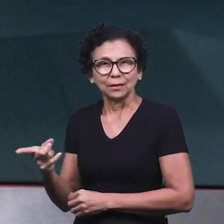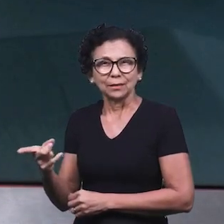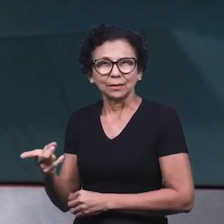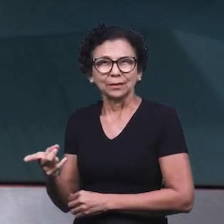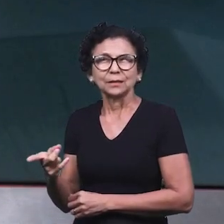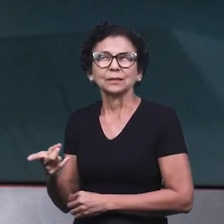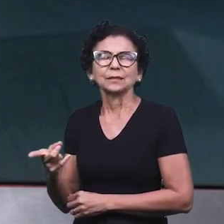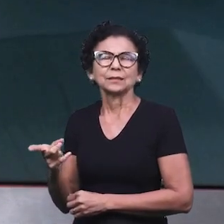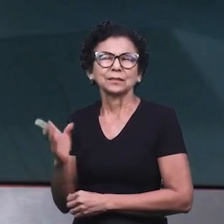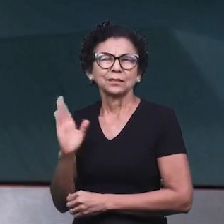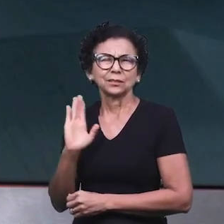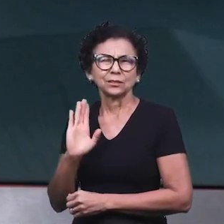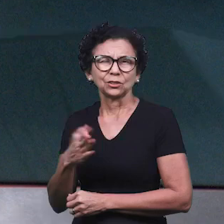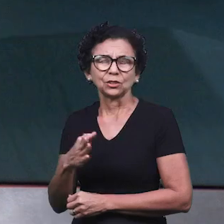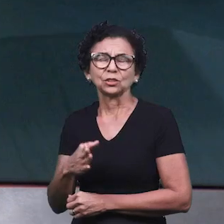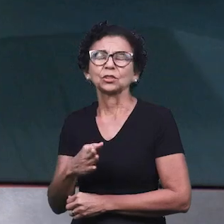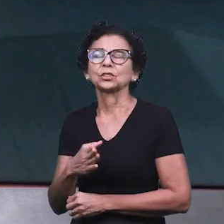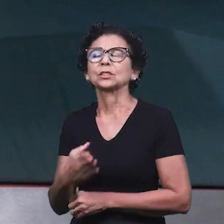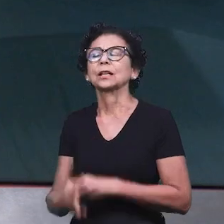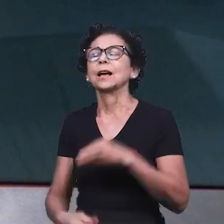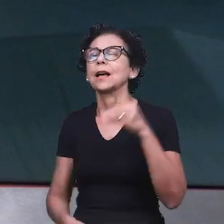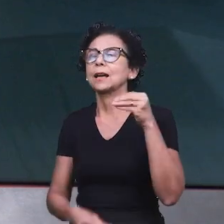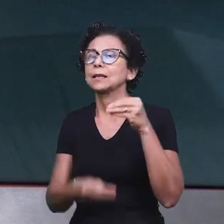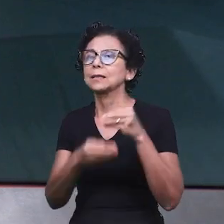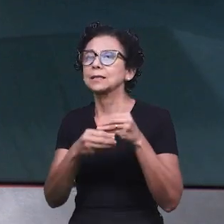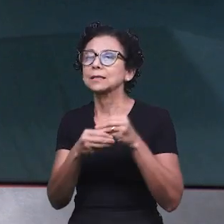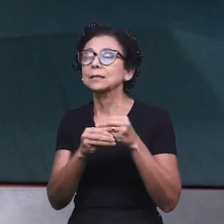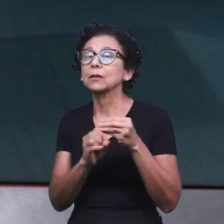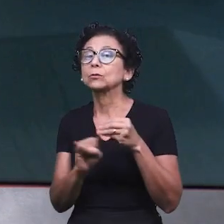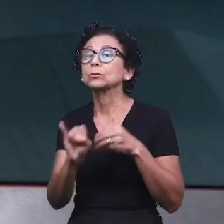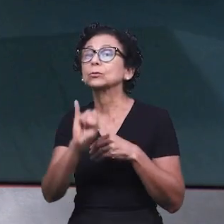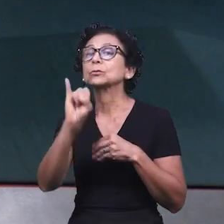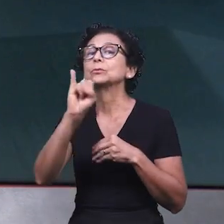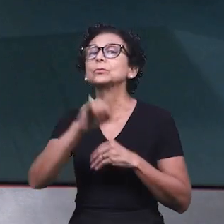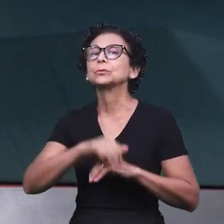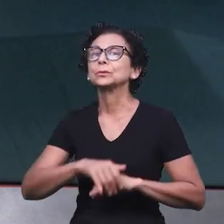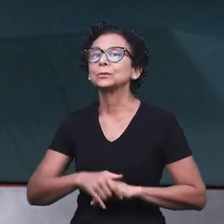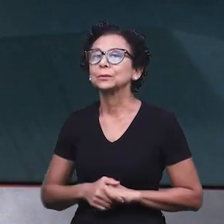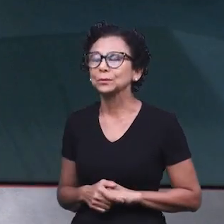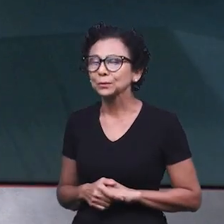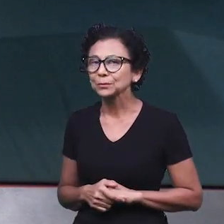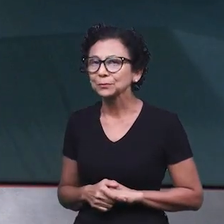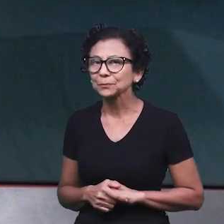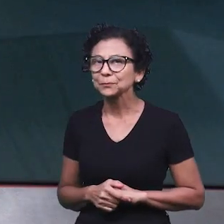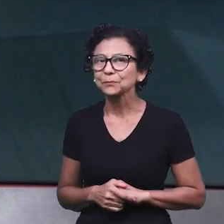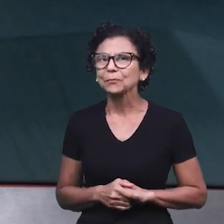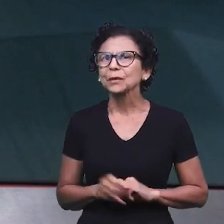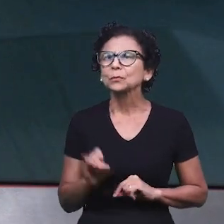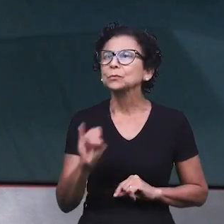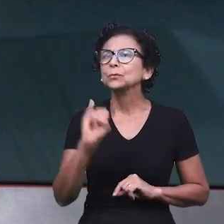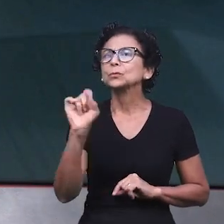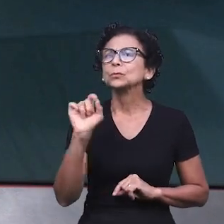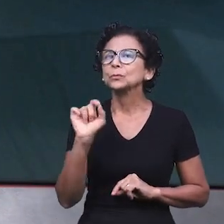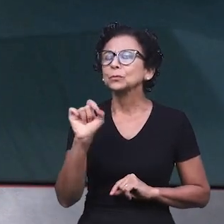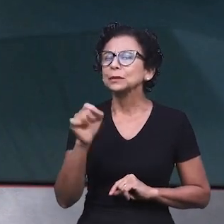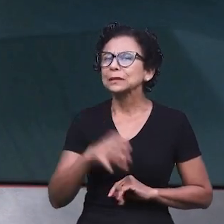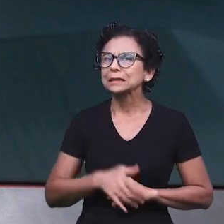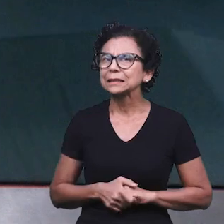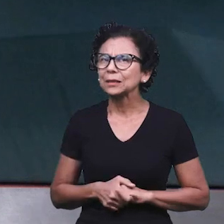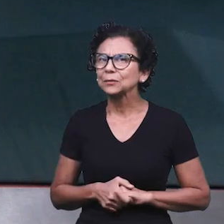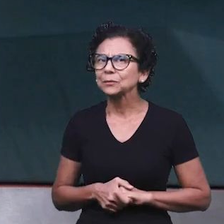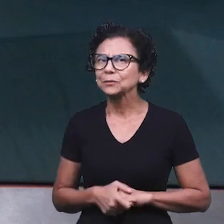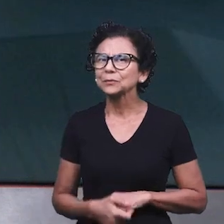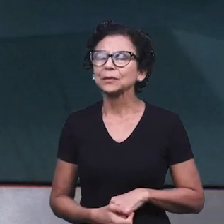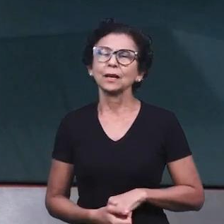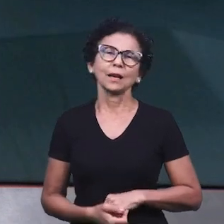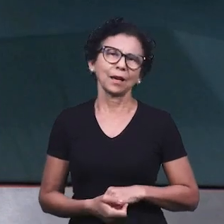ele com certeza insere ali a taxa de juros. O que é, na verdade, a taxa de